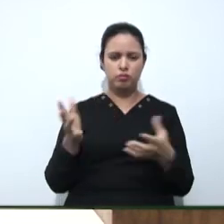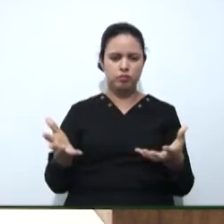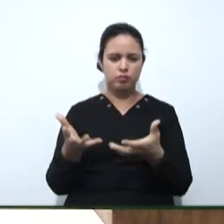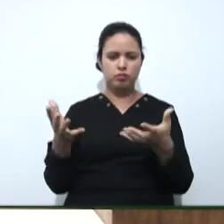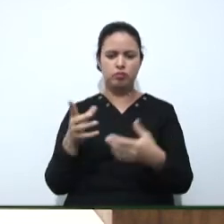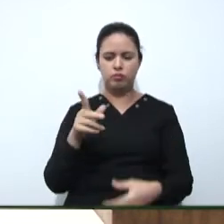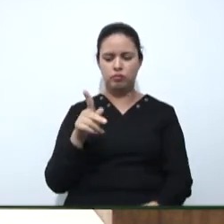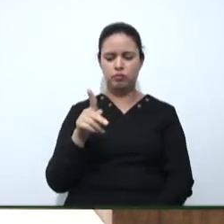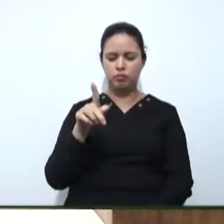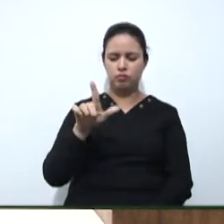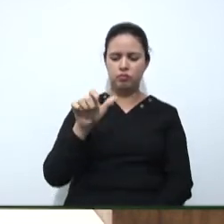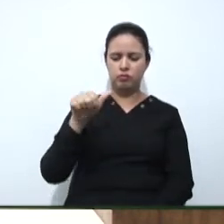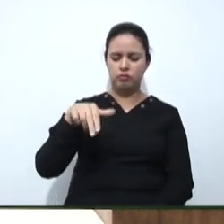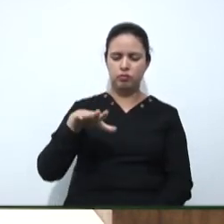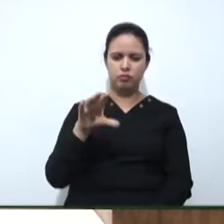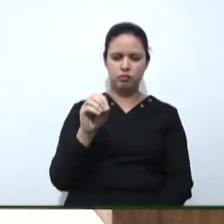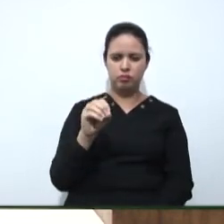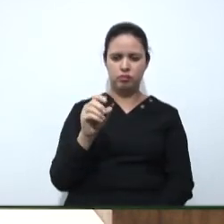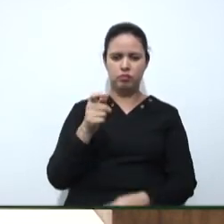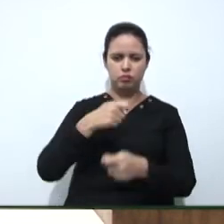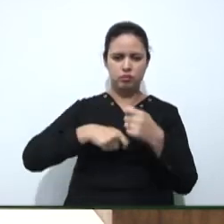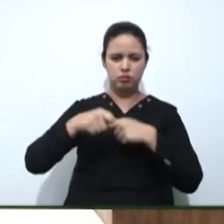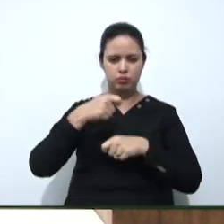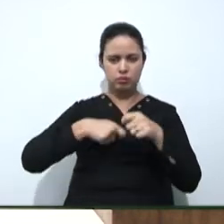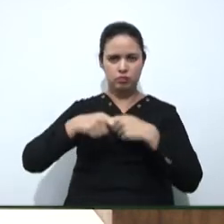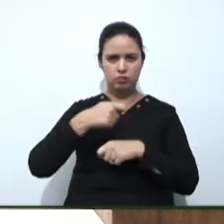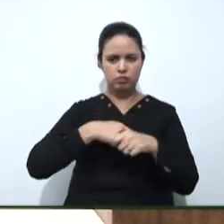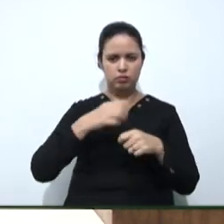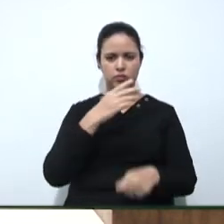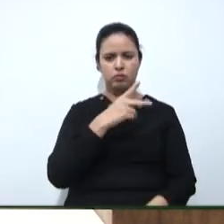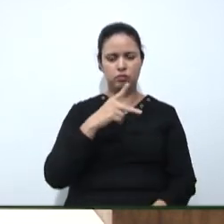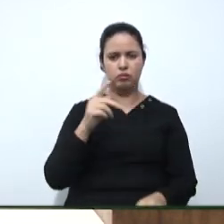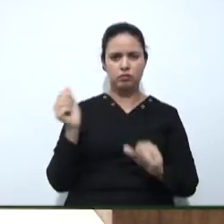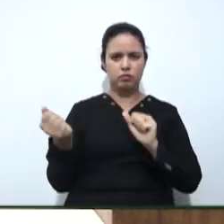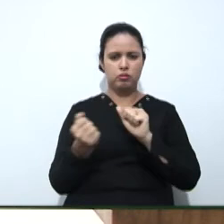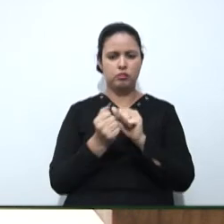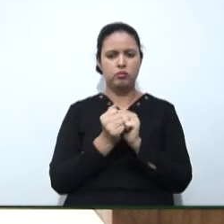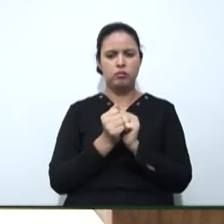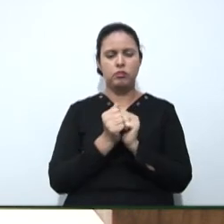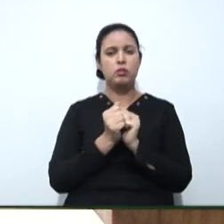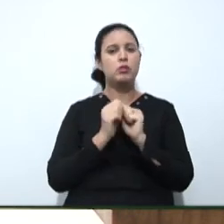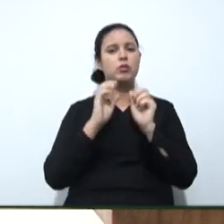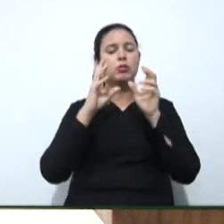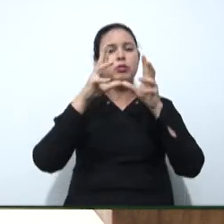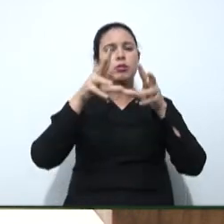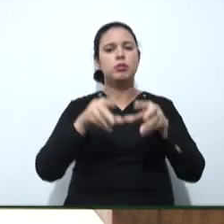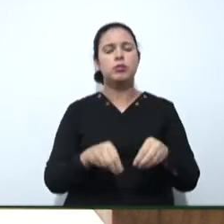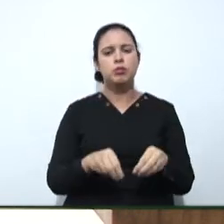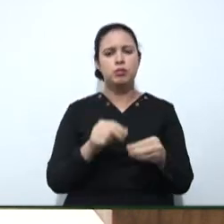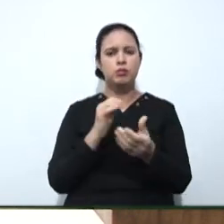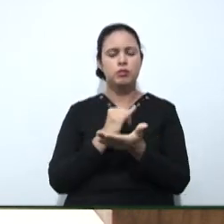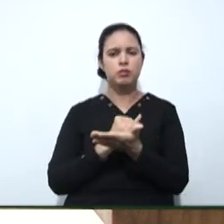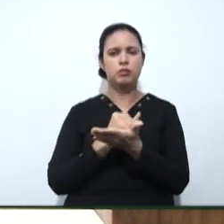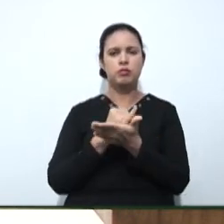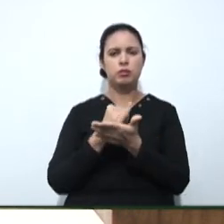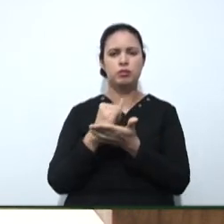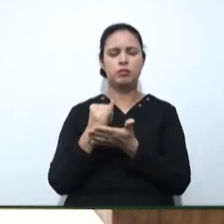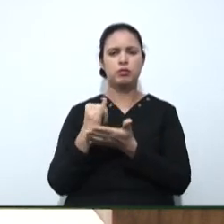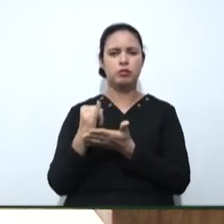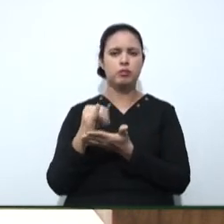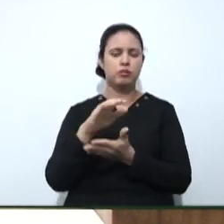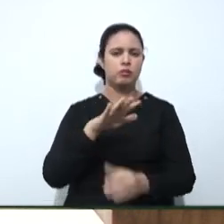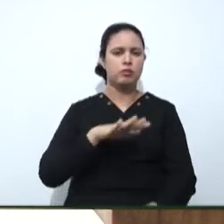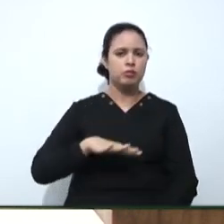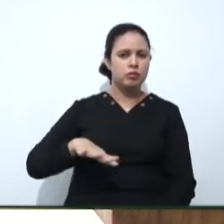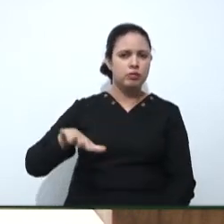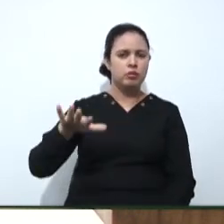plano de negócio que as cooperativas estão trabalhando junto com o SEBRAE. E tudo isso pode ser iniciado dentro de um ambiente